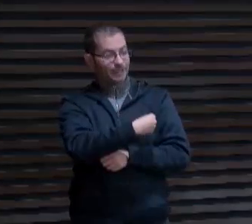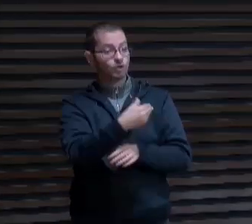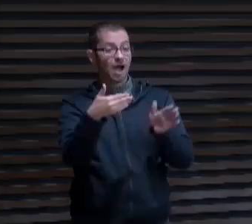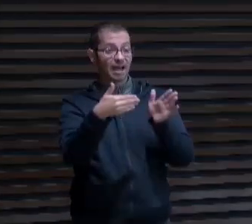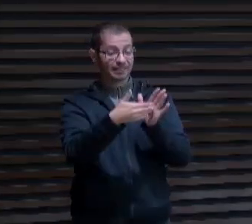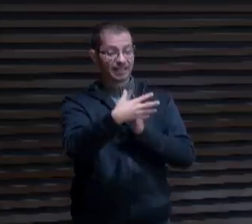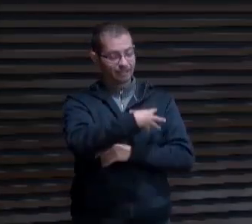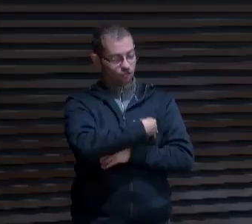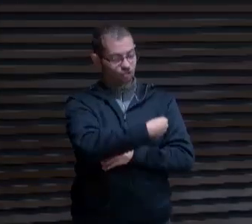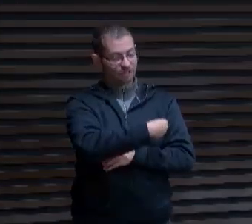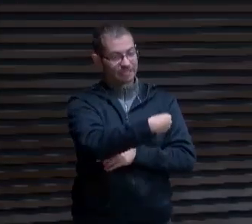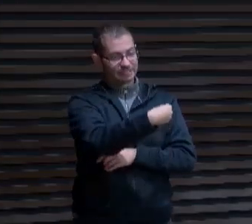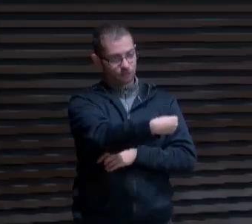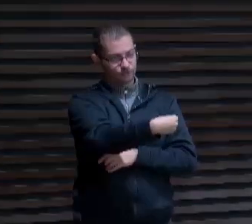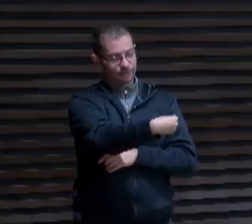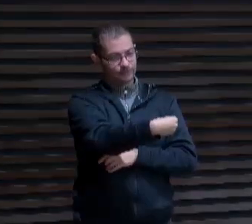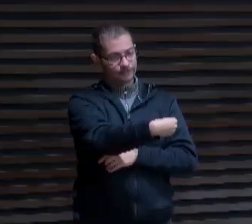geração daqueles que me aborrecem,